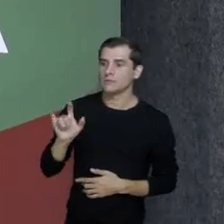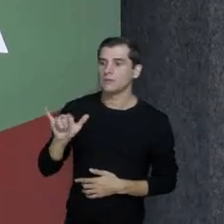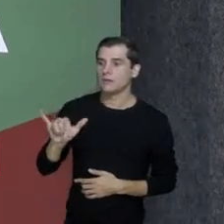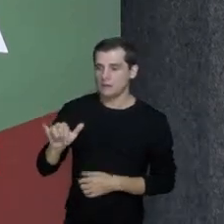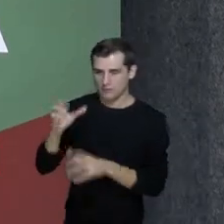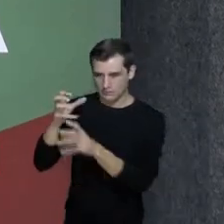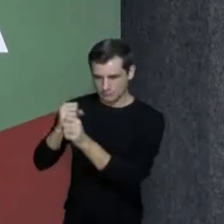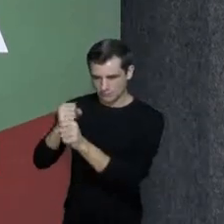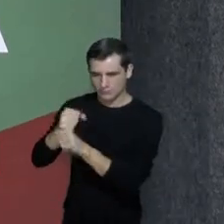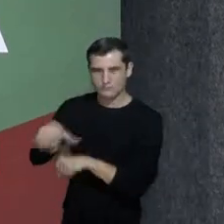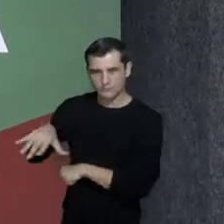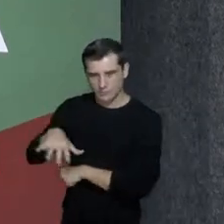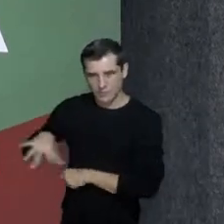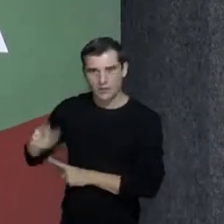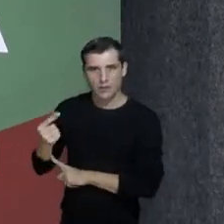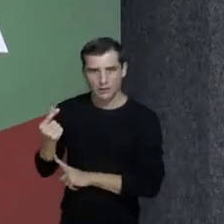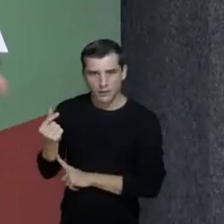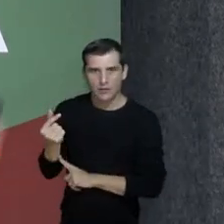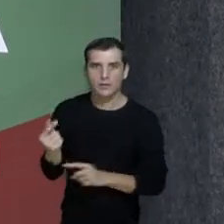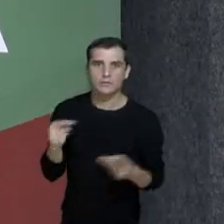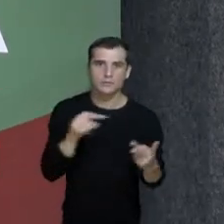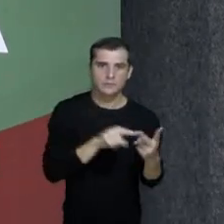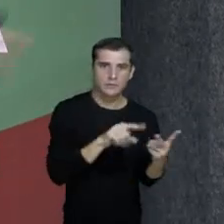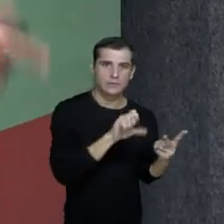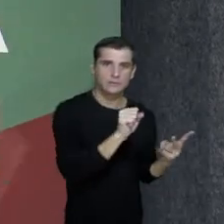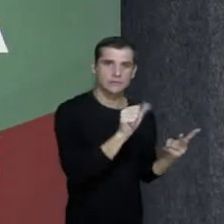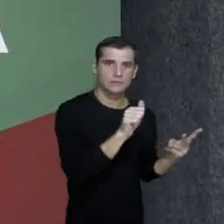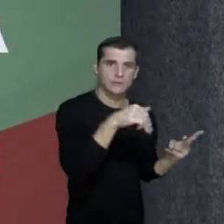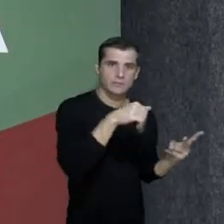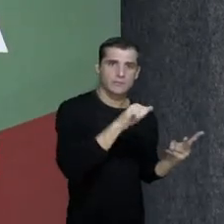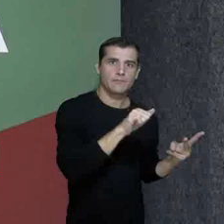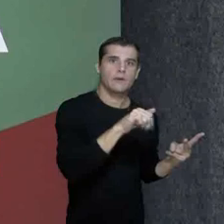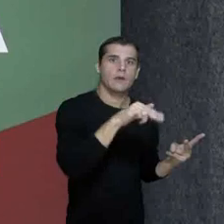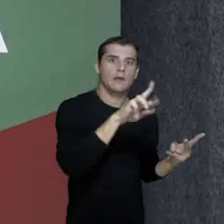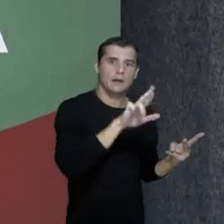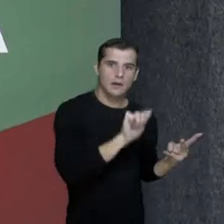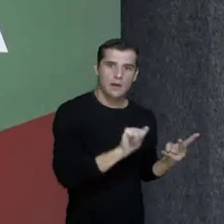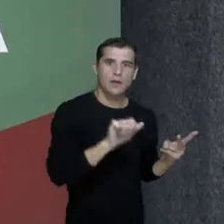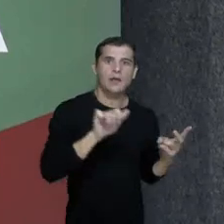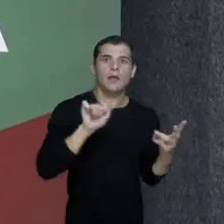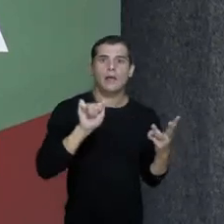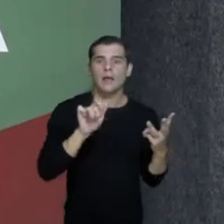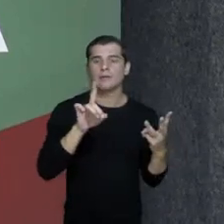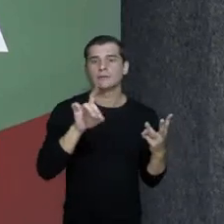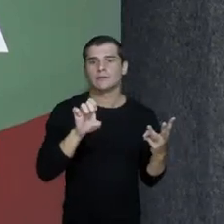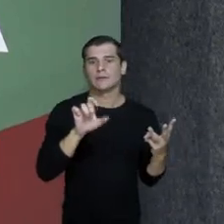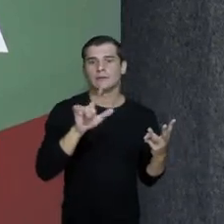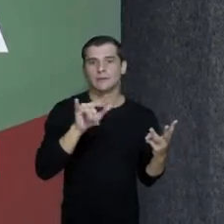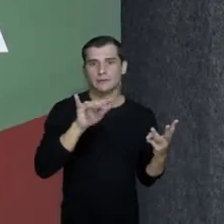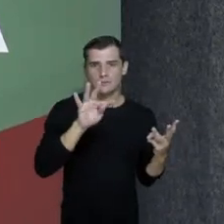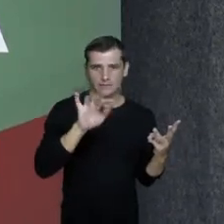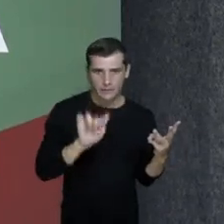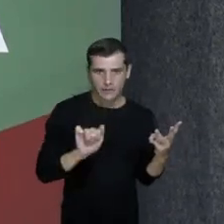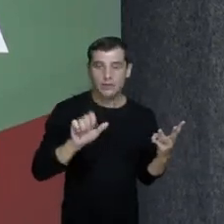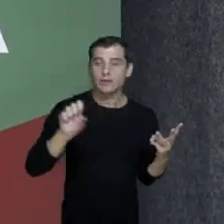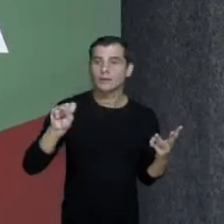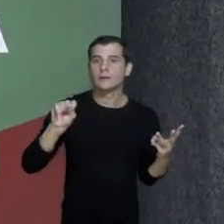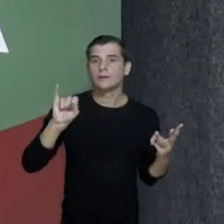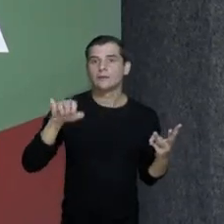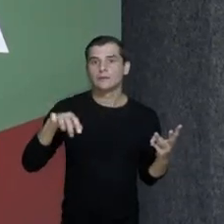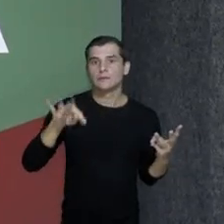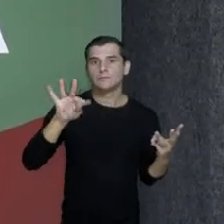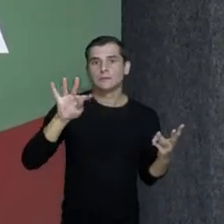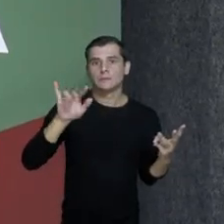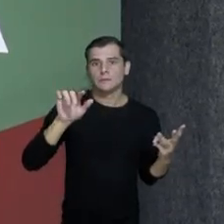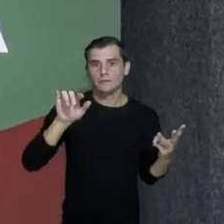a Samara que é uma das nossas coordenadoras a adelita professora Cíntia quer dizer todos esses coordenadores e coordenadoras o gadot que